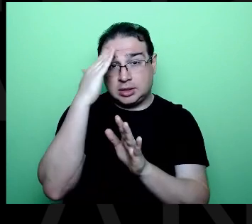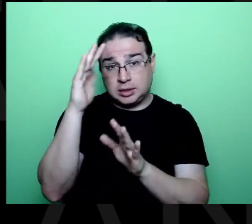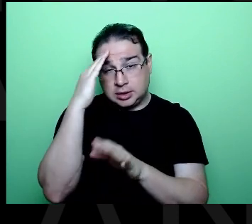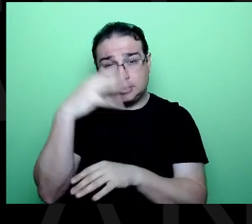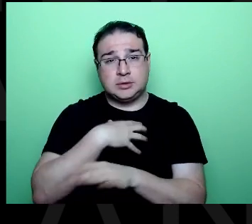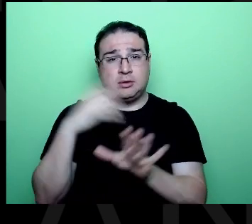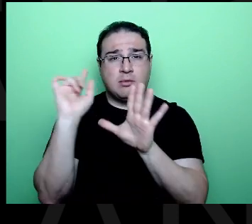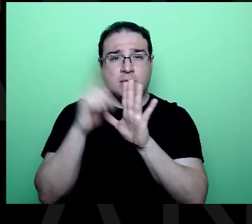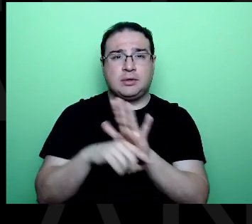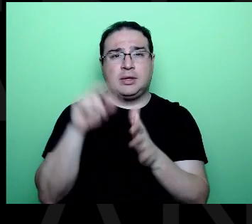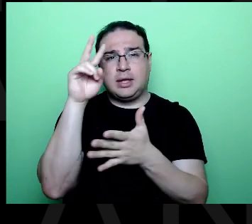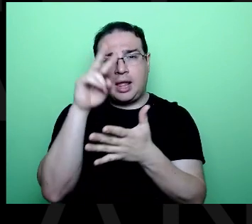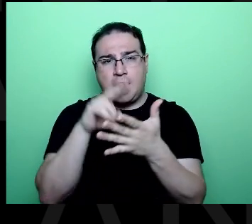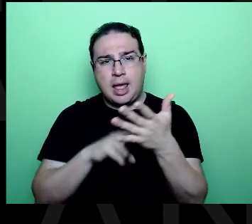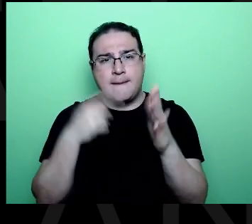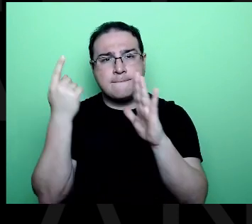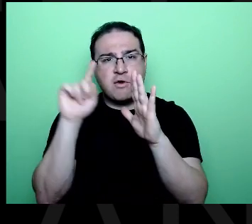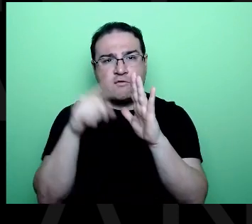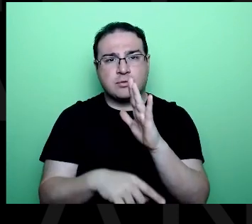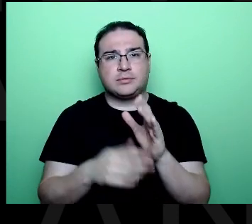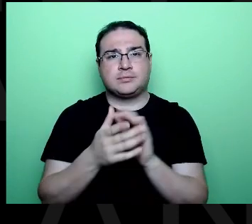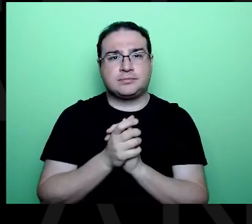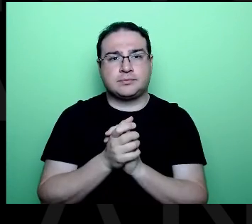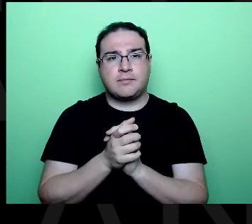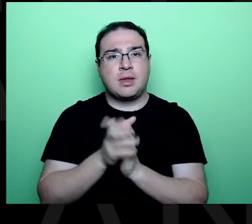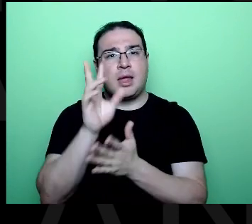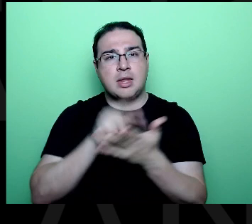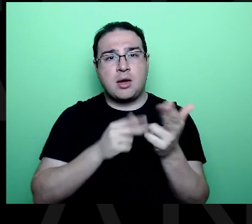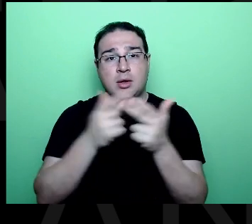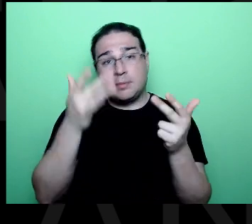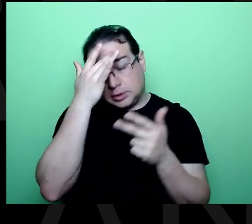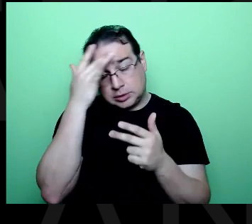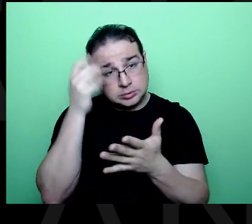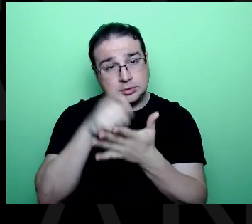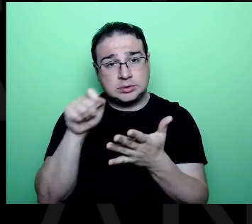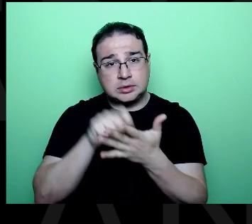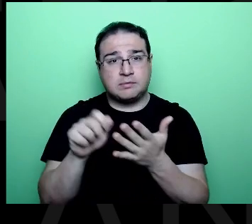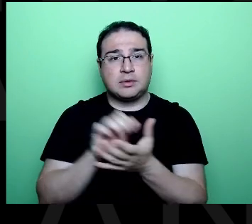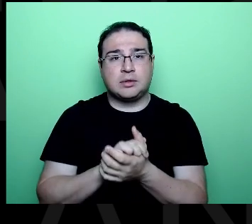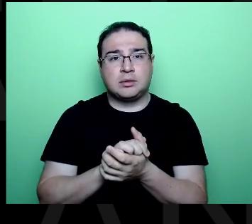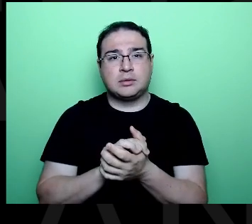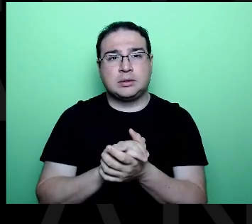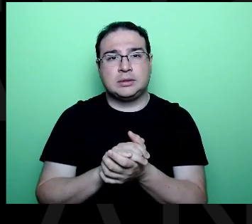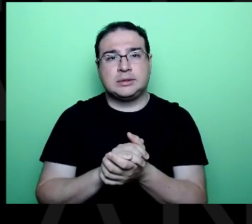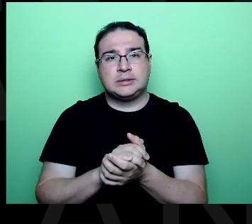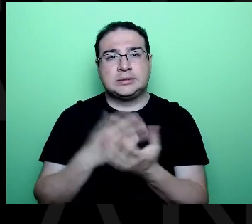chegar até esse ponto. Então você tem que ler muito, ler as coisas que a pessoa escreveu,